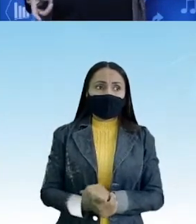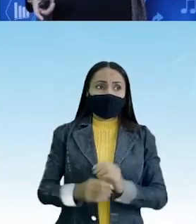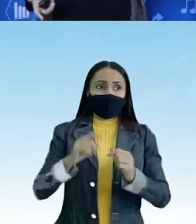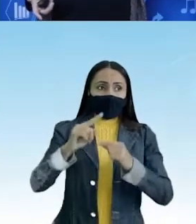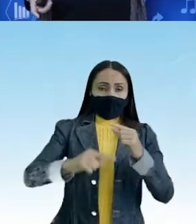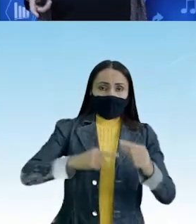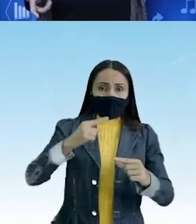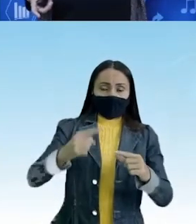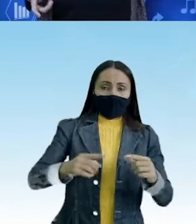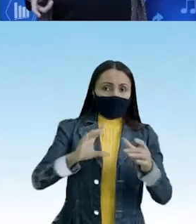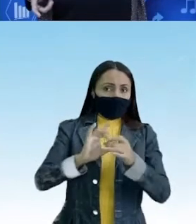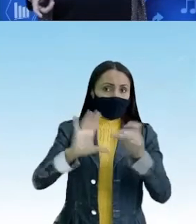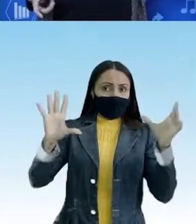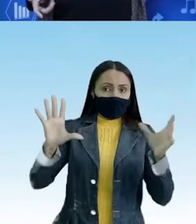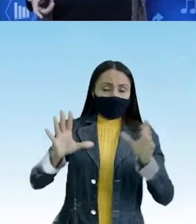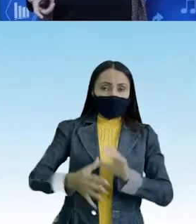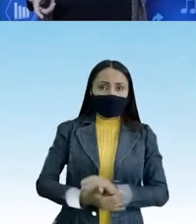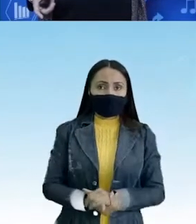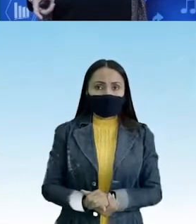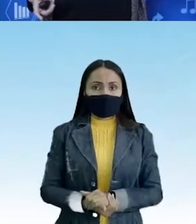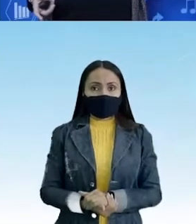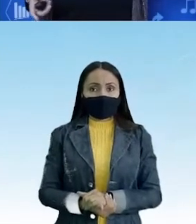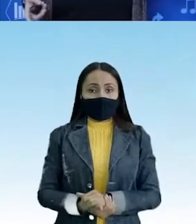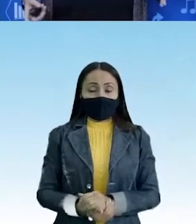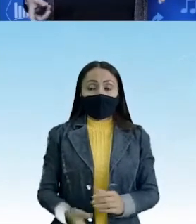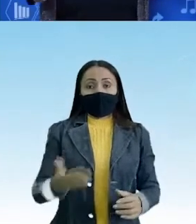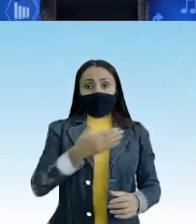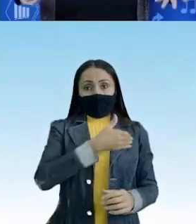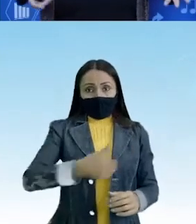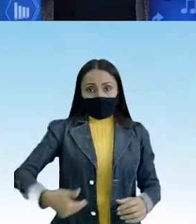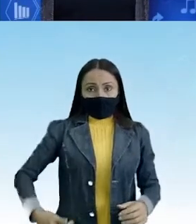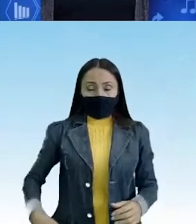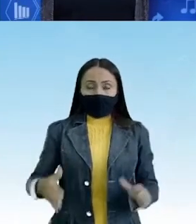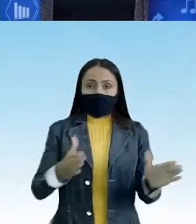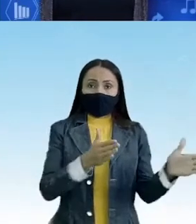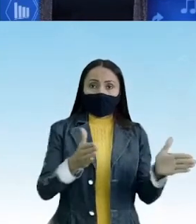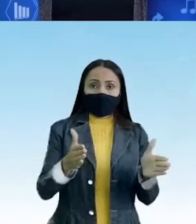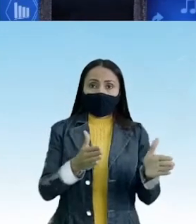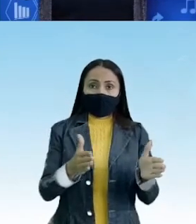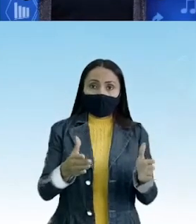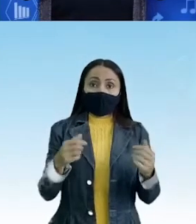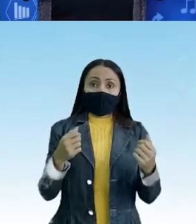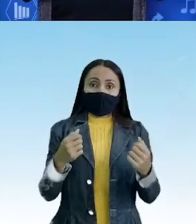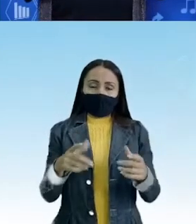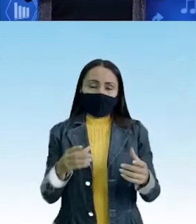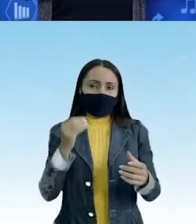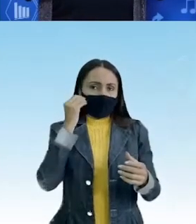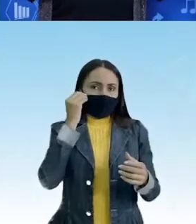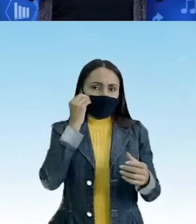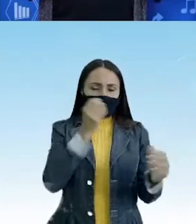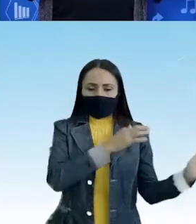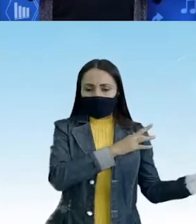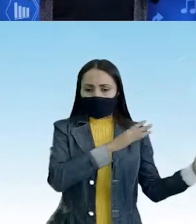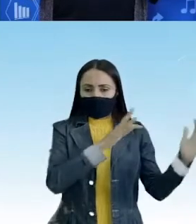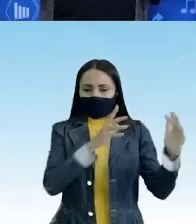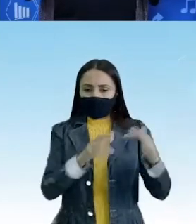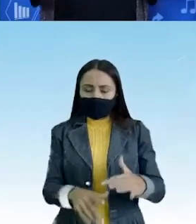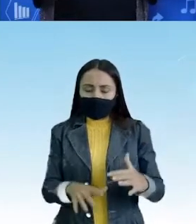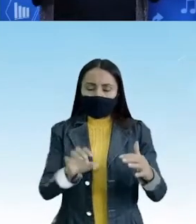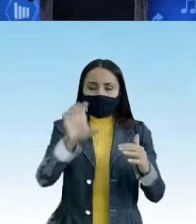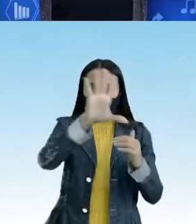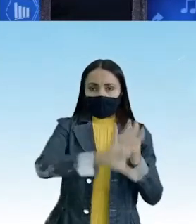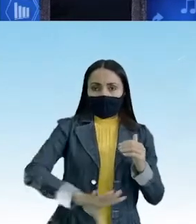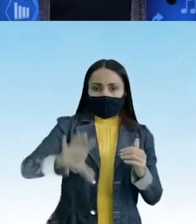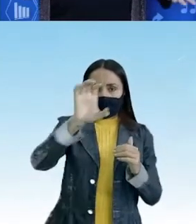pós-abolição. Então, o governo, nessa época, preferiu trazer imigrantes europeus e asiáticos para poder melhorar